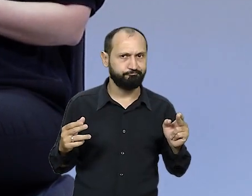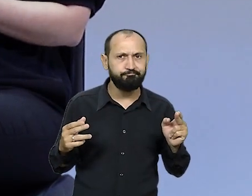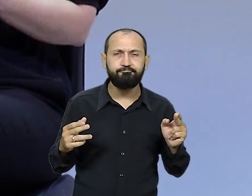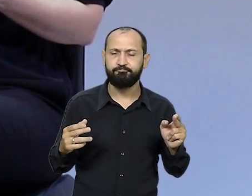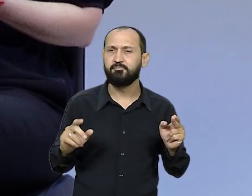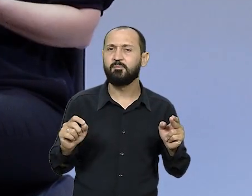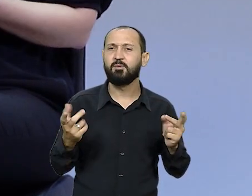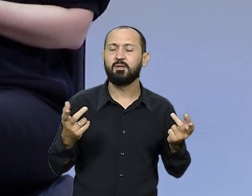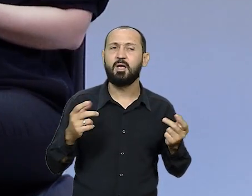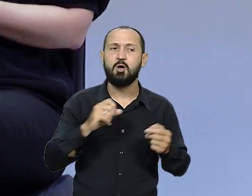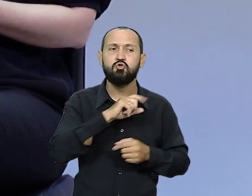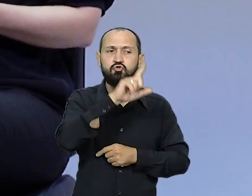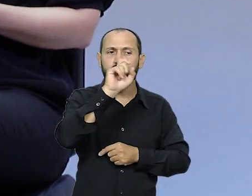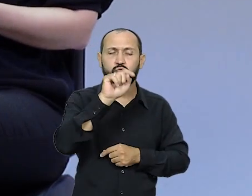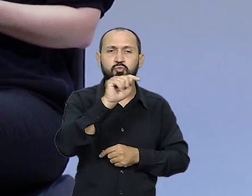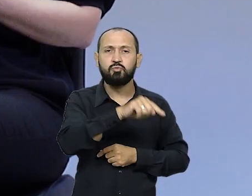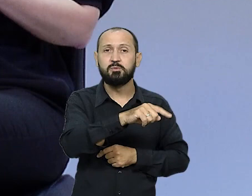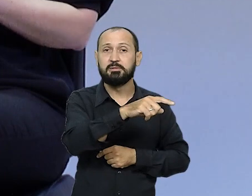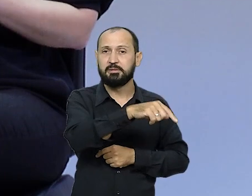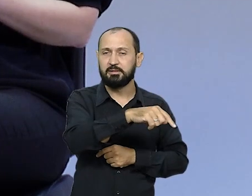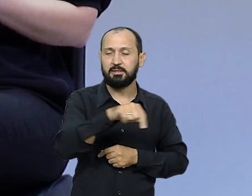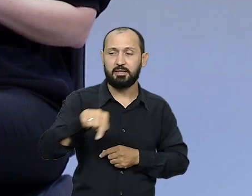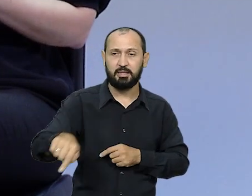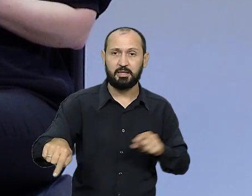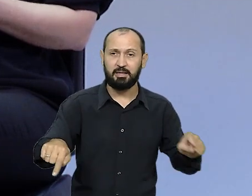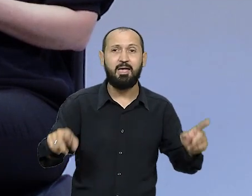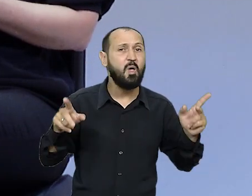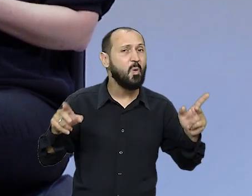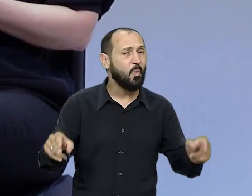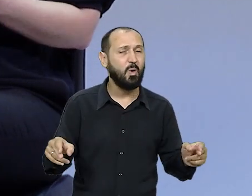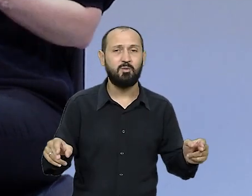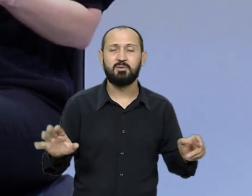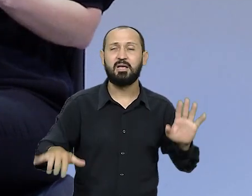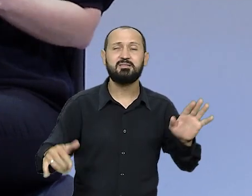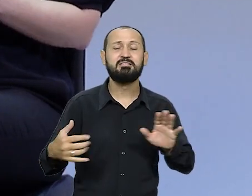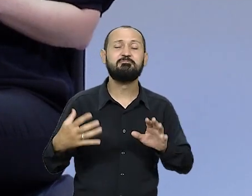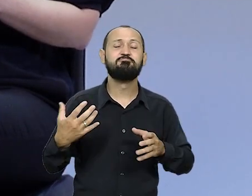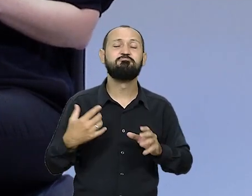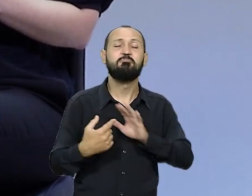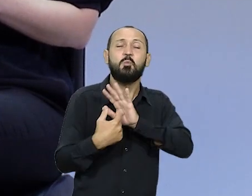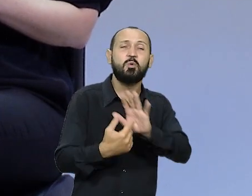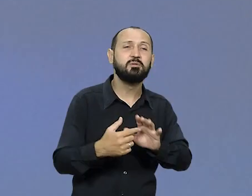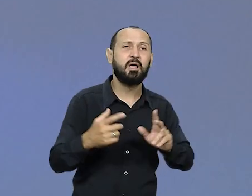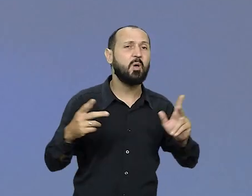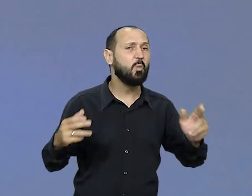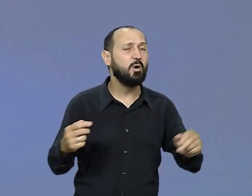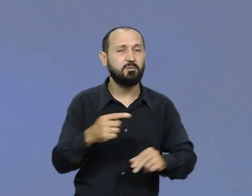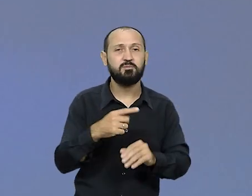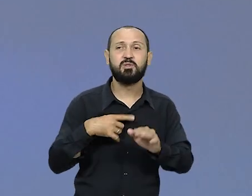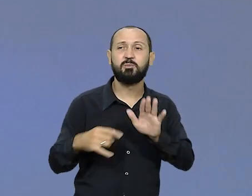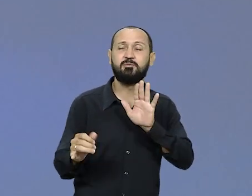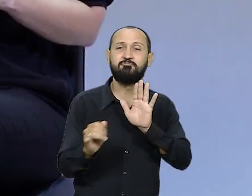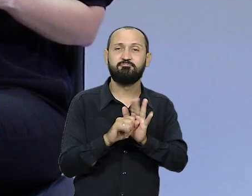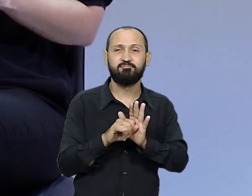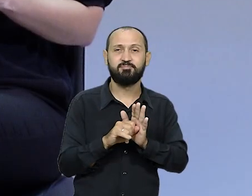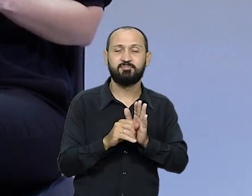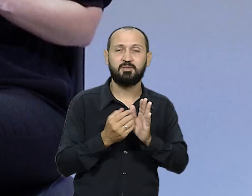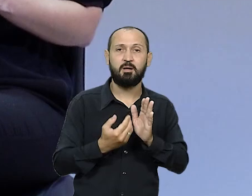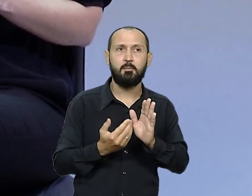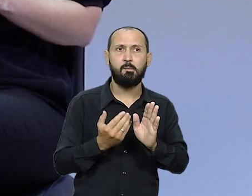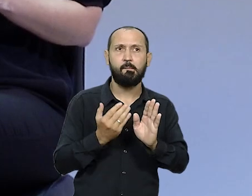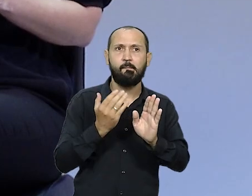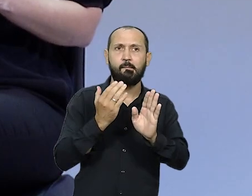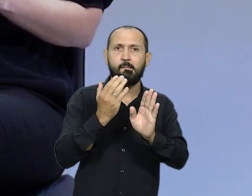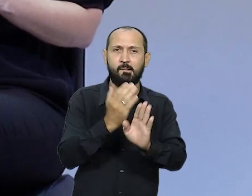percebem que as mesmas dúvidas, as mesmas indagações que elas têm e por vezes não expressam, o Pedrinho tem. Então tem uma identificação aí. Tem uma identificação. É